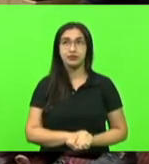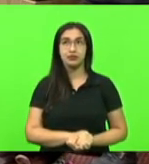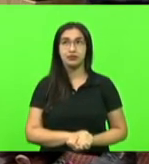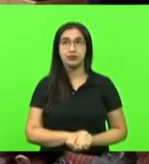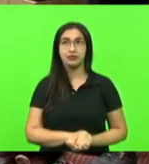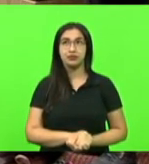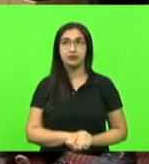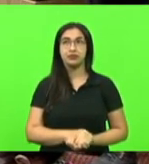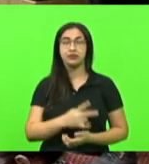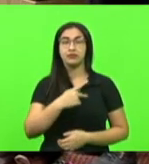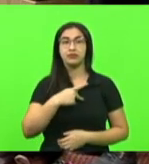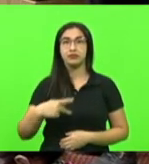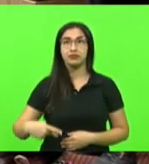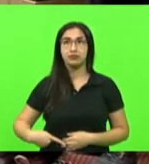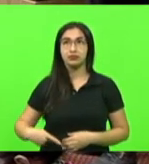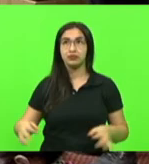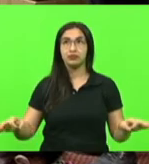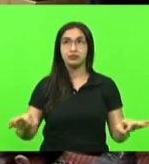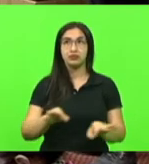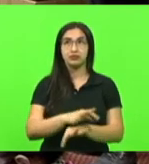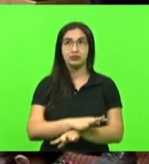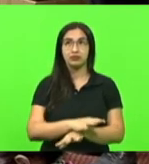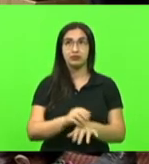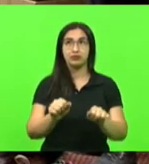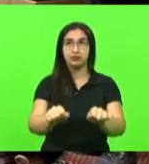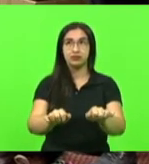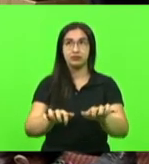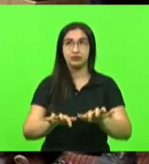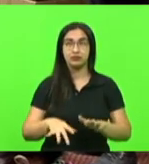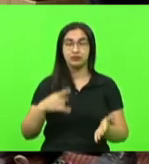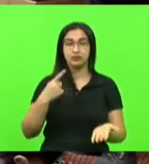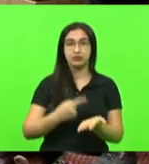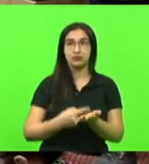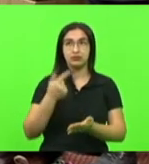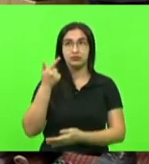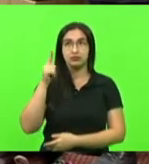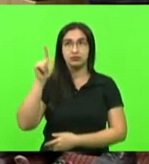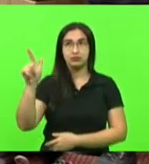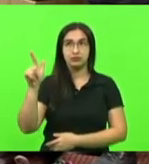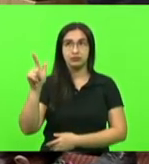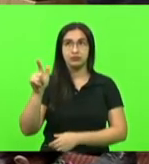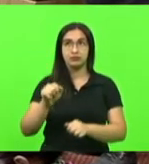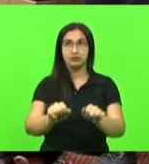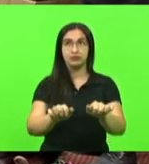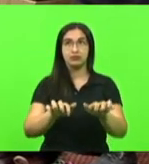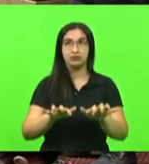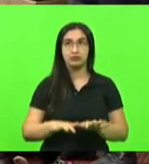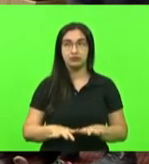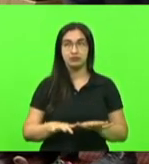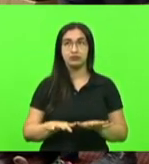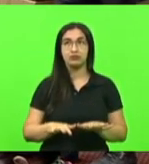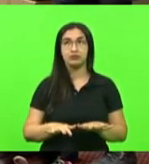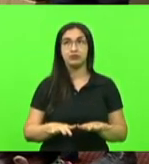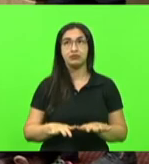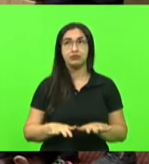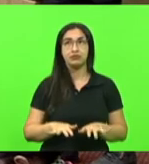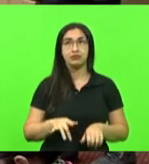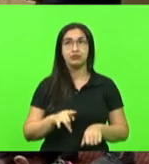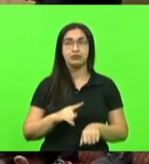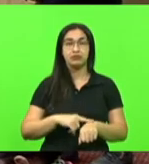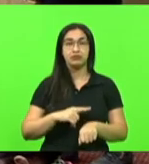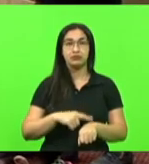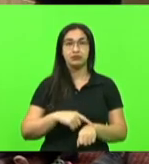Esta presidência encerra a presente sessão e convoca outra sessão extraordinária para as